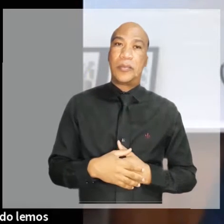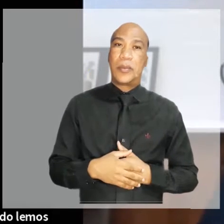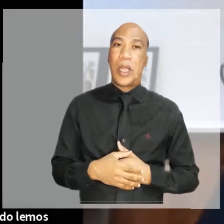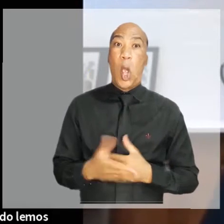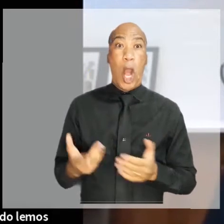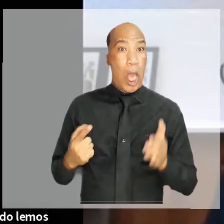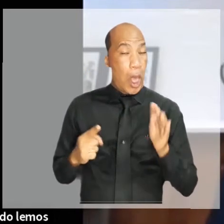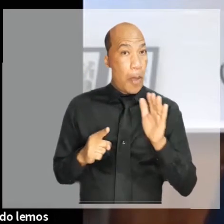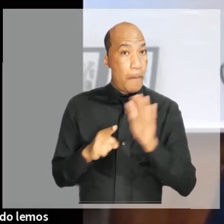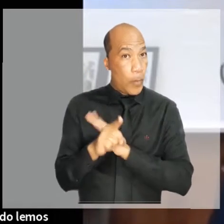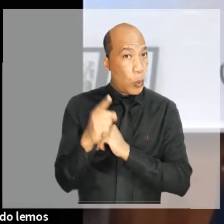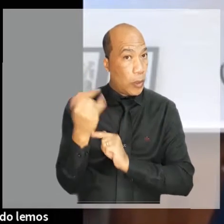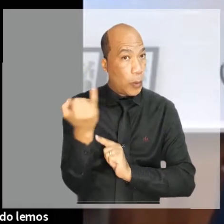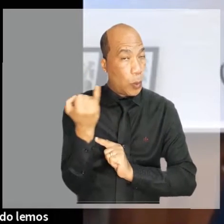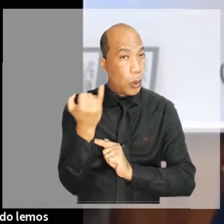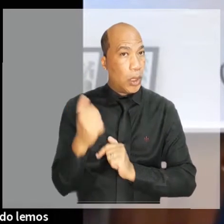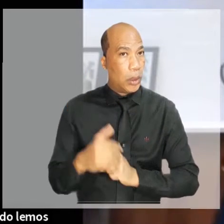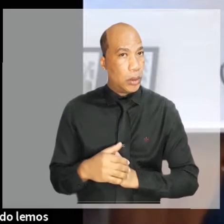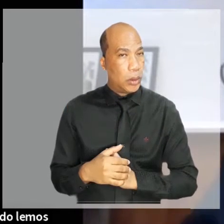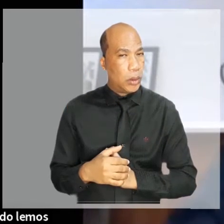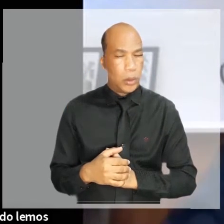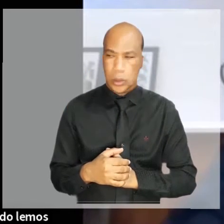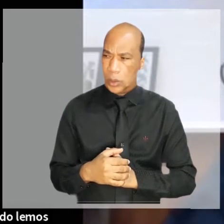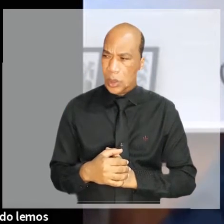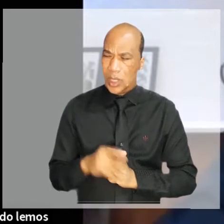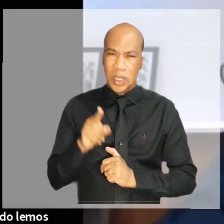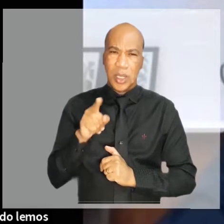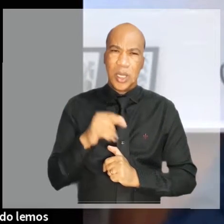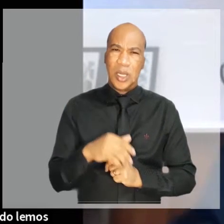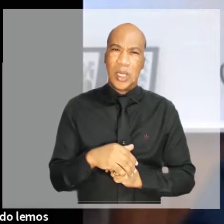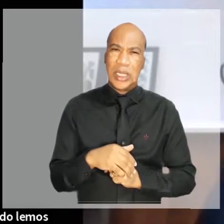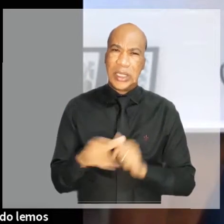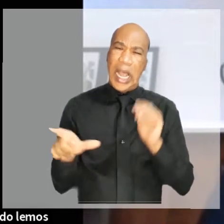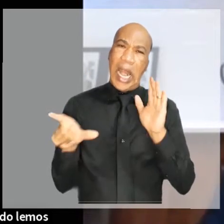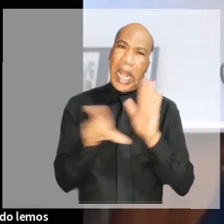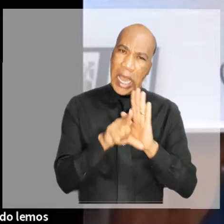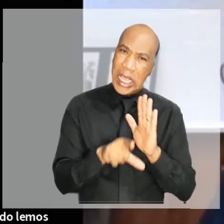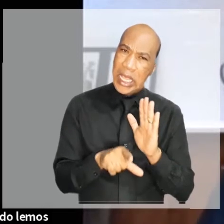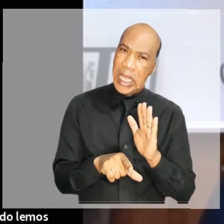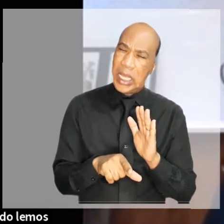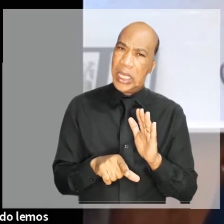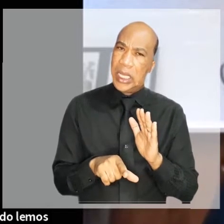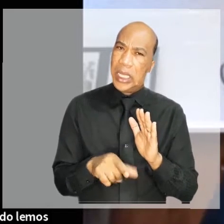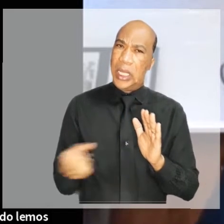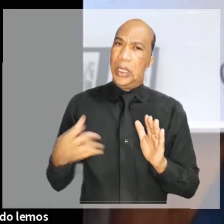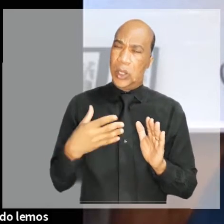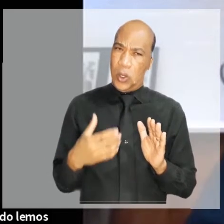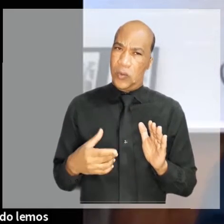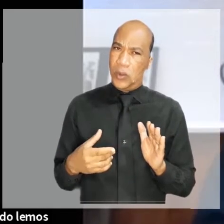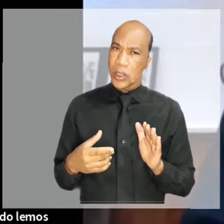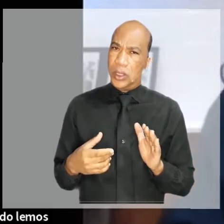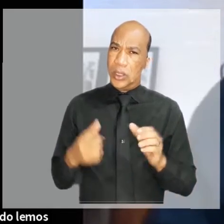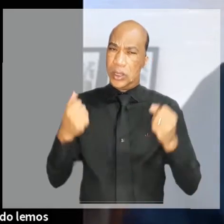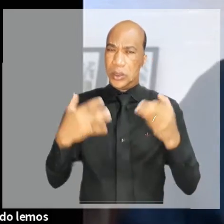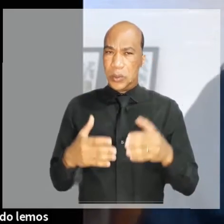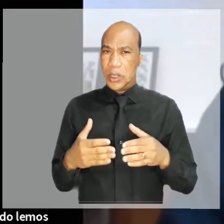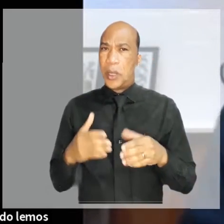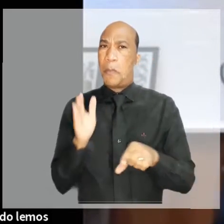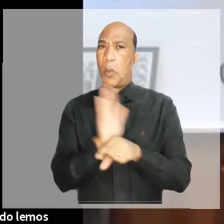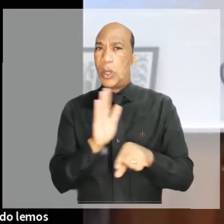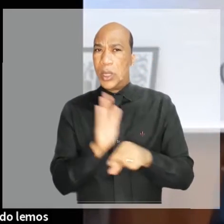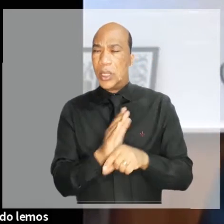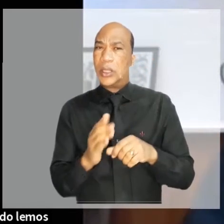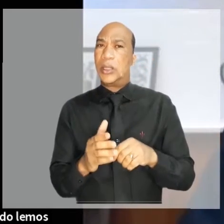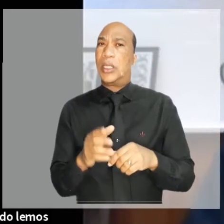todo mundo que está nos vendo aqui. E essa pergunta ela é fundamental. O que acontece? A gente tem a lei nova, a gente tem